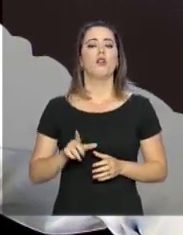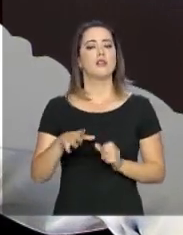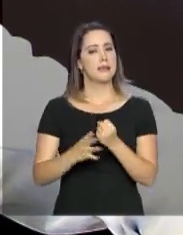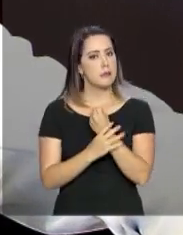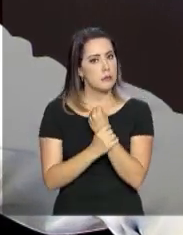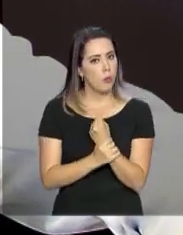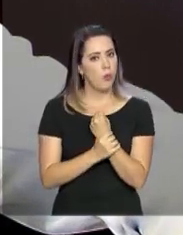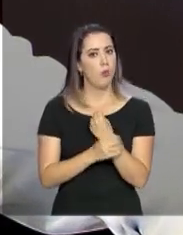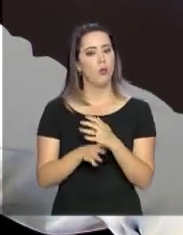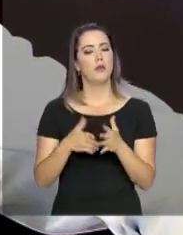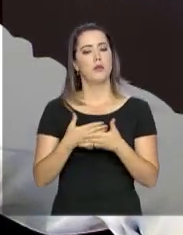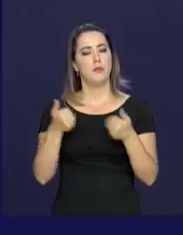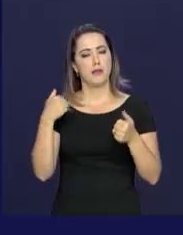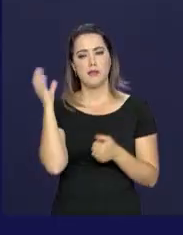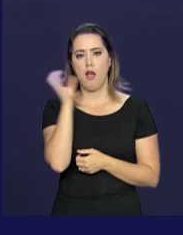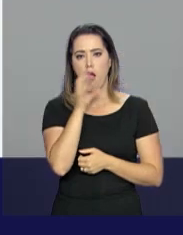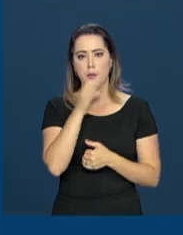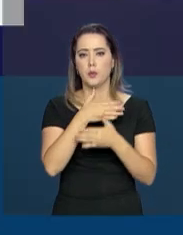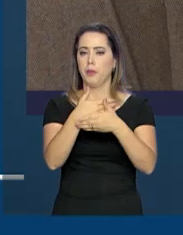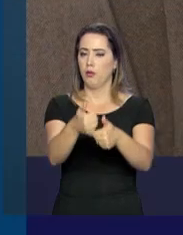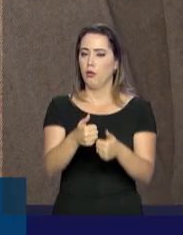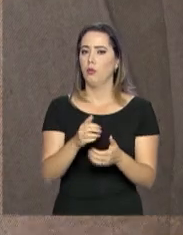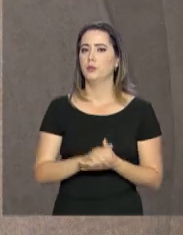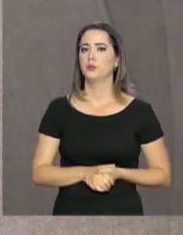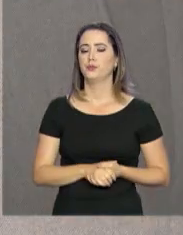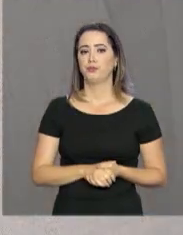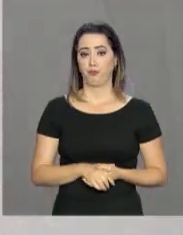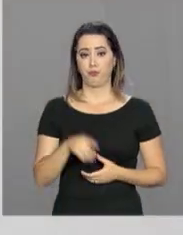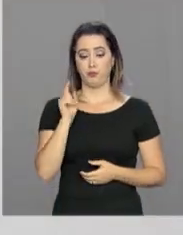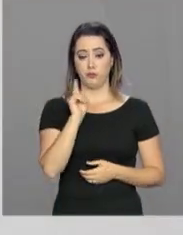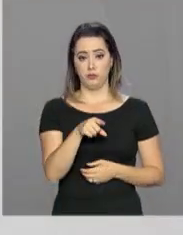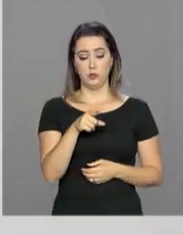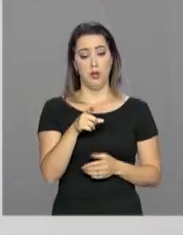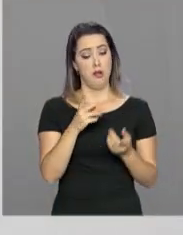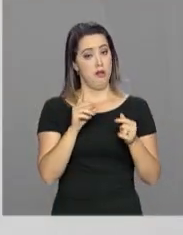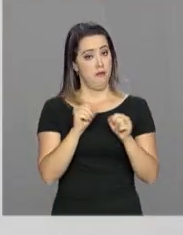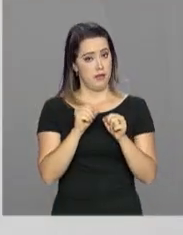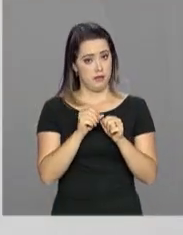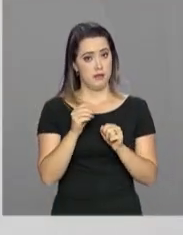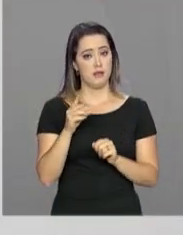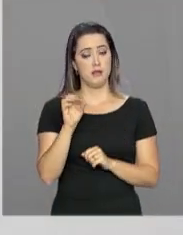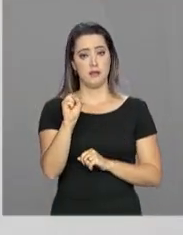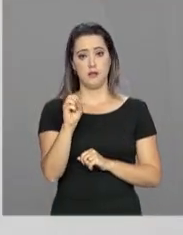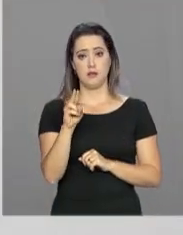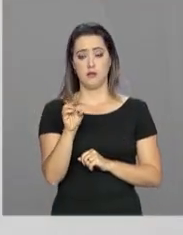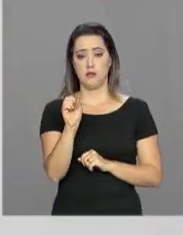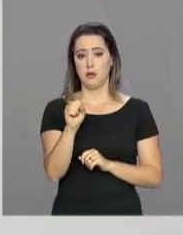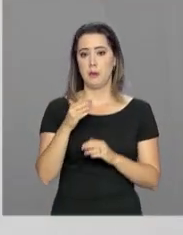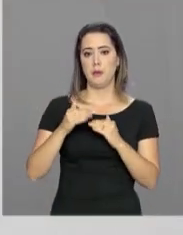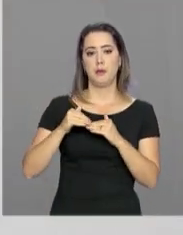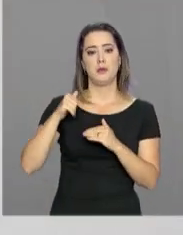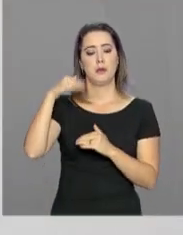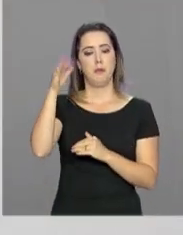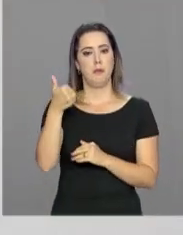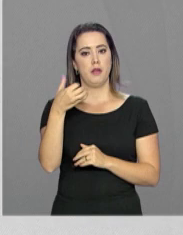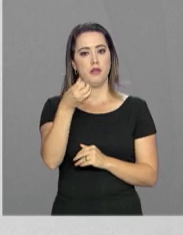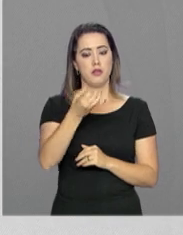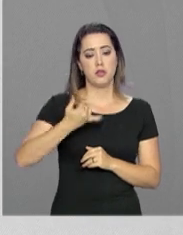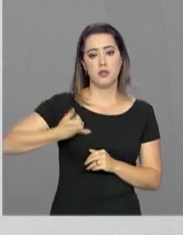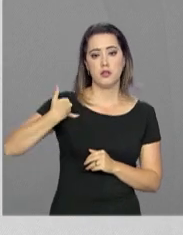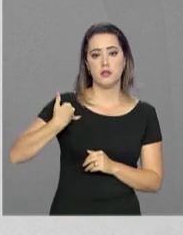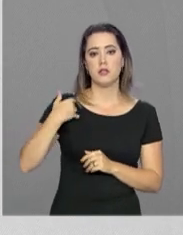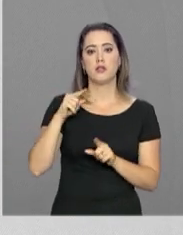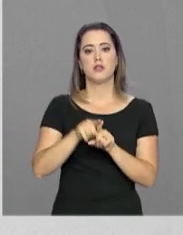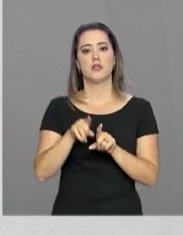recuperação bem mais rápida para fazer a cirurgia pelo sistema único de saúde é preciso ter mais de 16 anos e